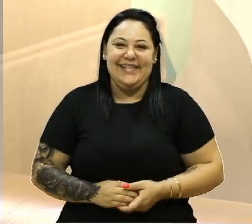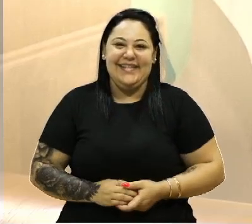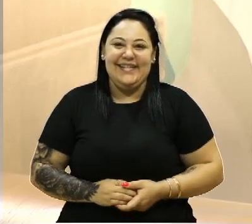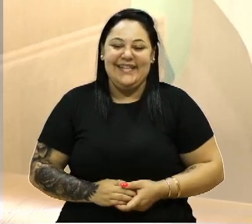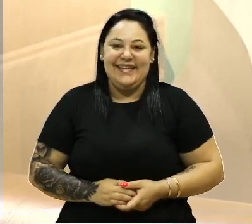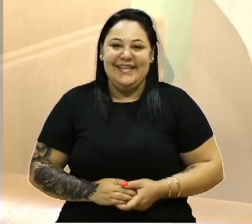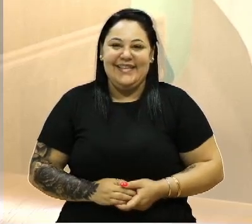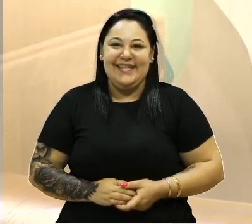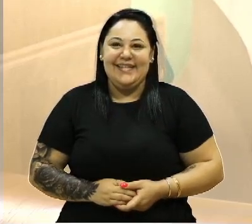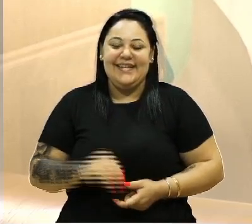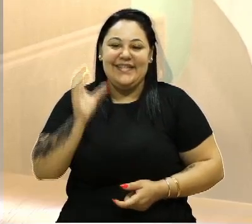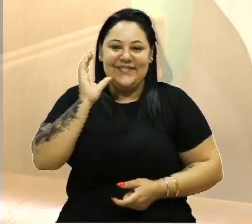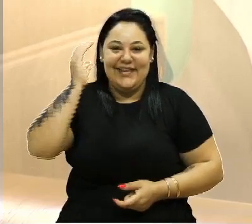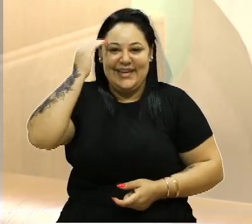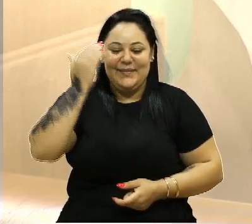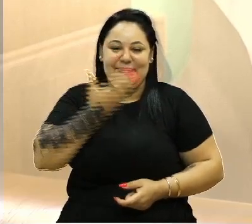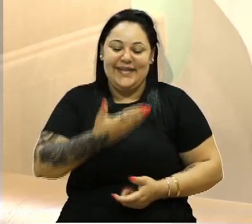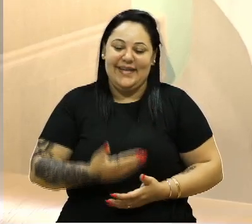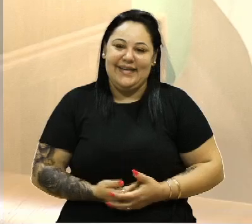Felipe,